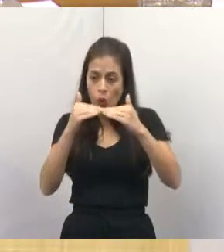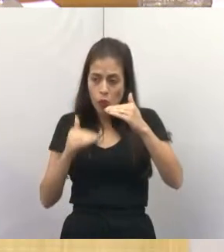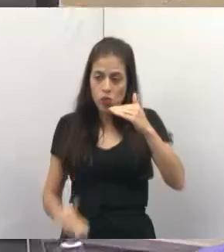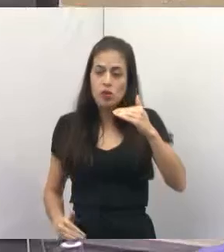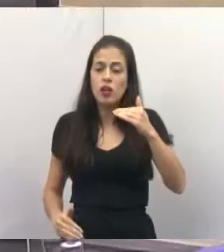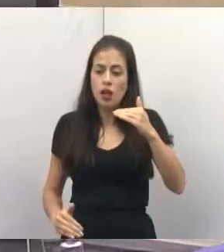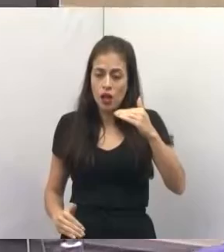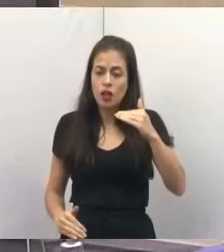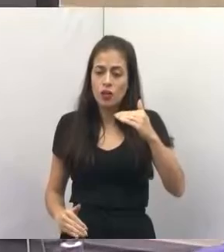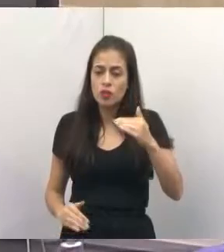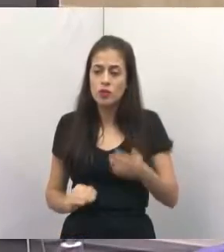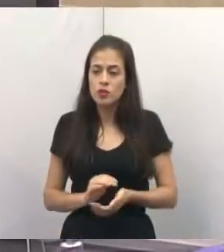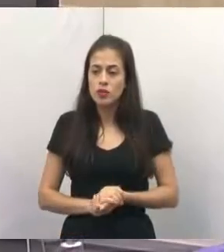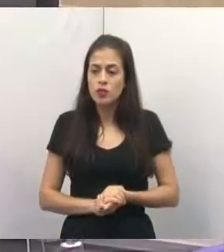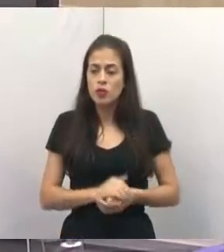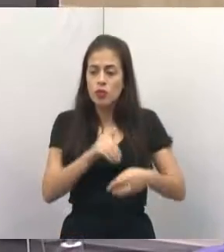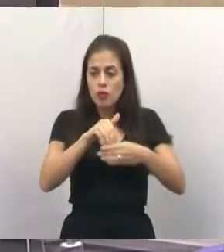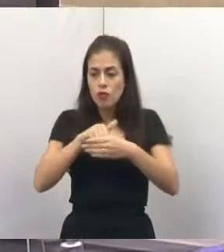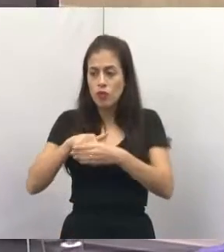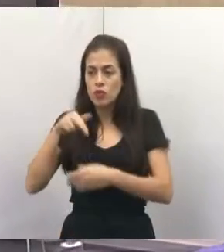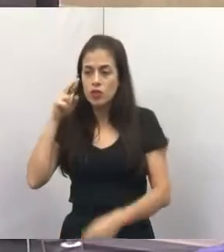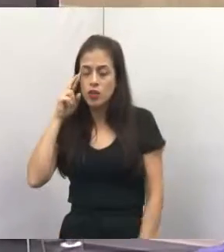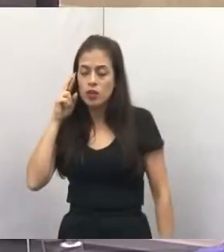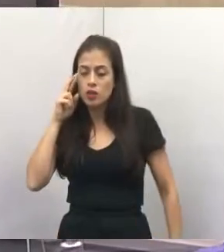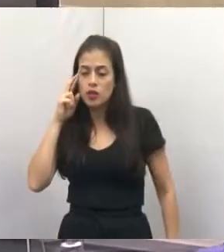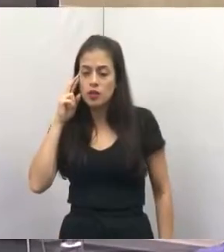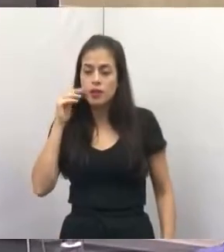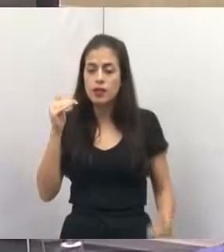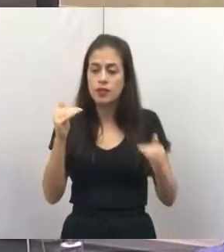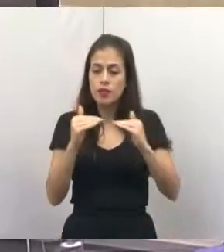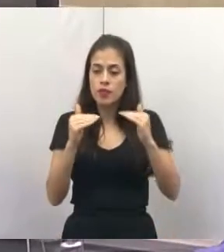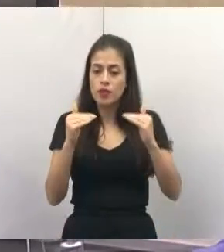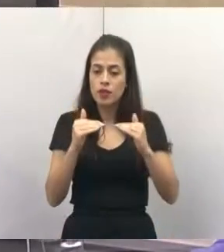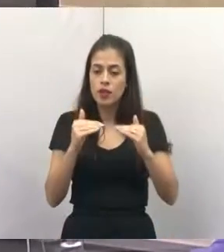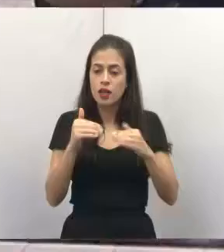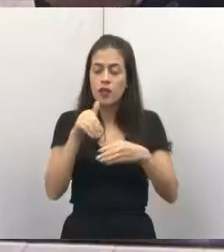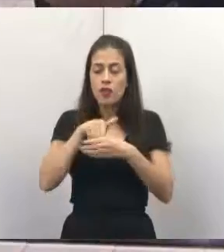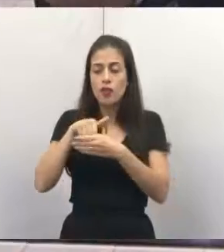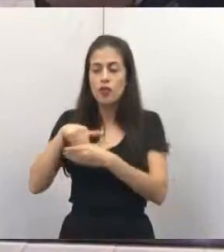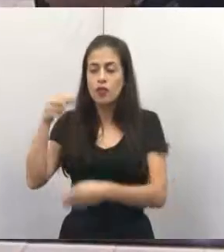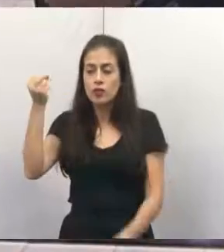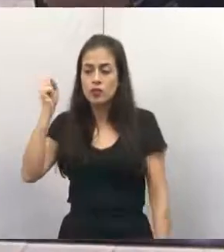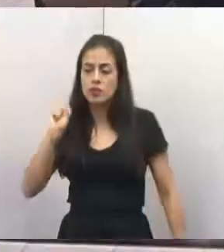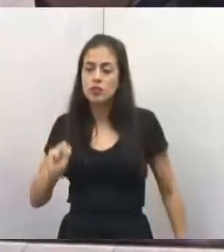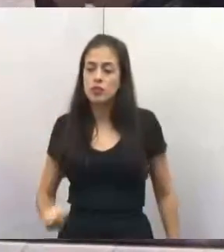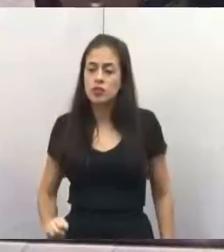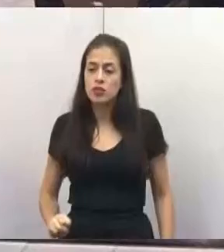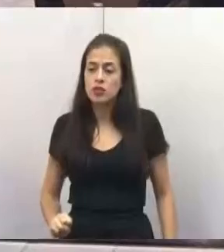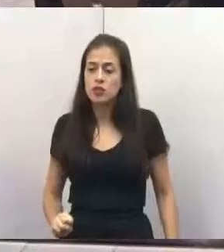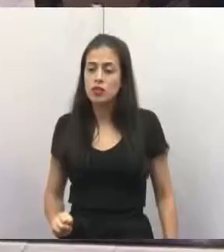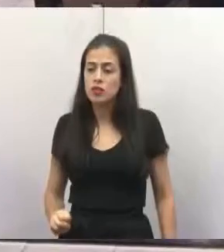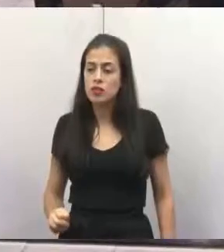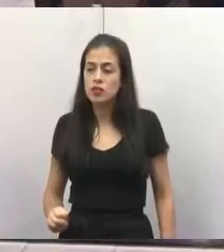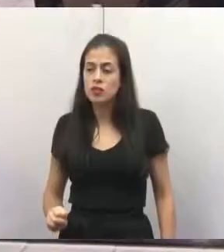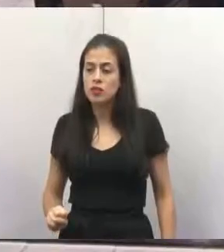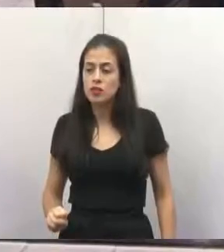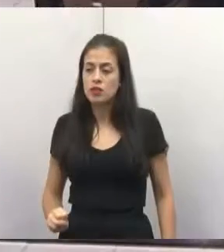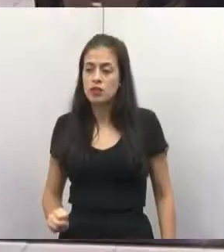Como vota o vereador Roninha? Favorável. Como vota a vereadora Sônia Patas da Amizade?